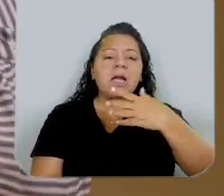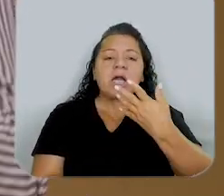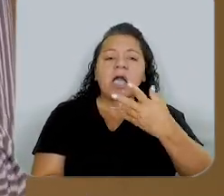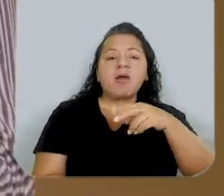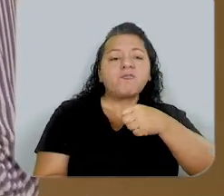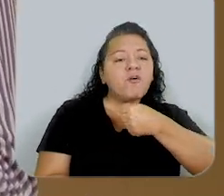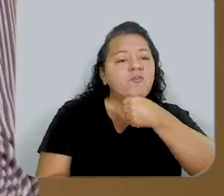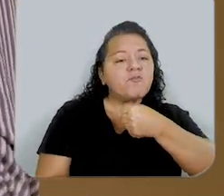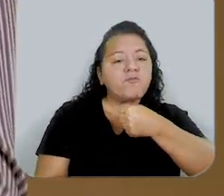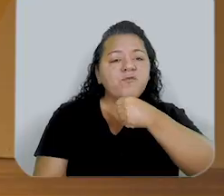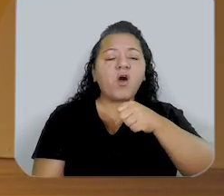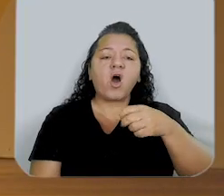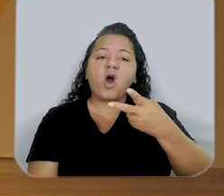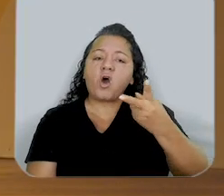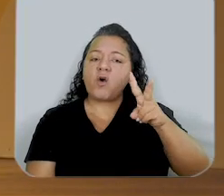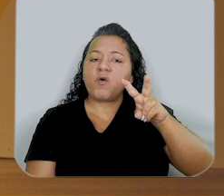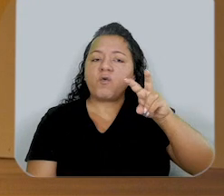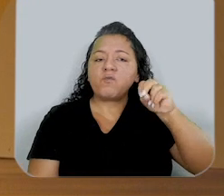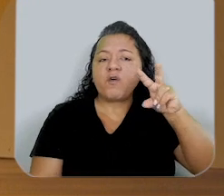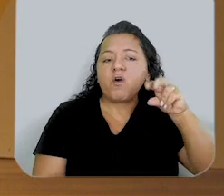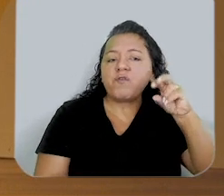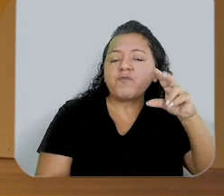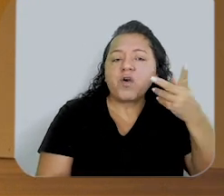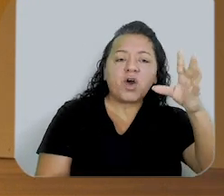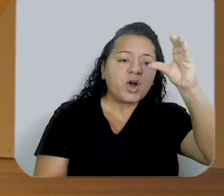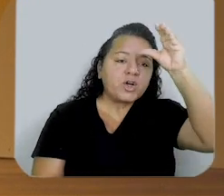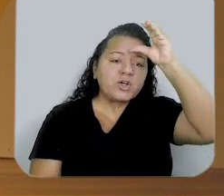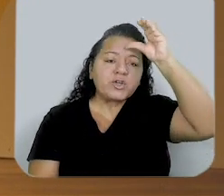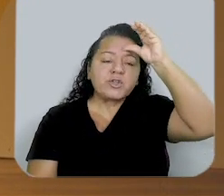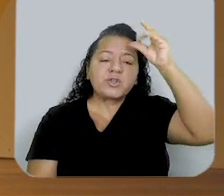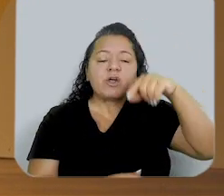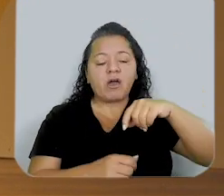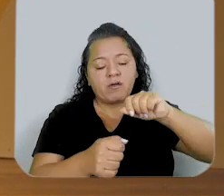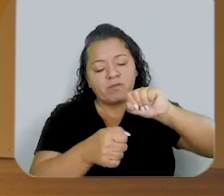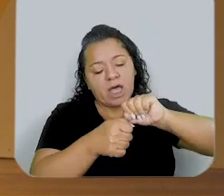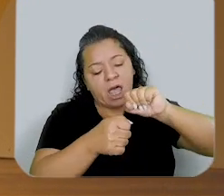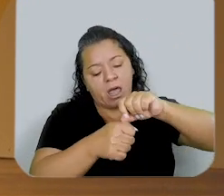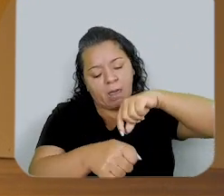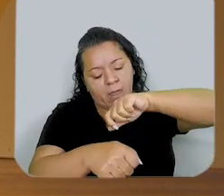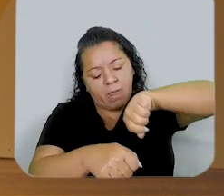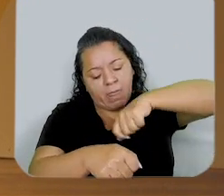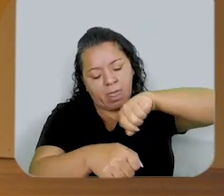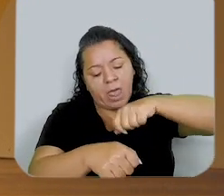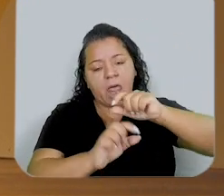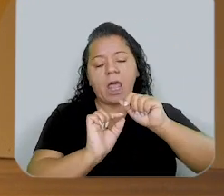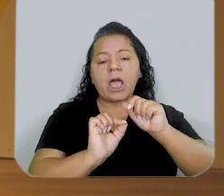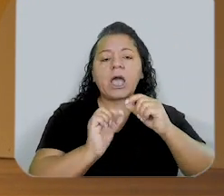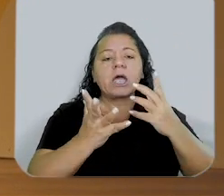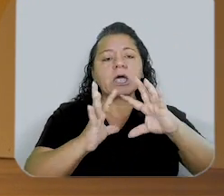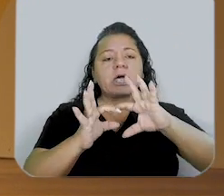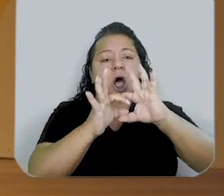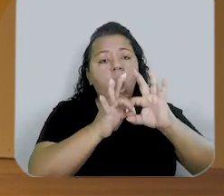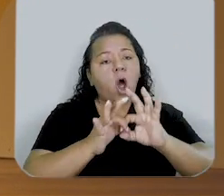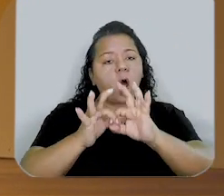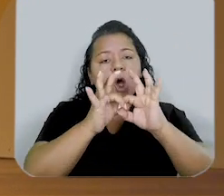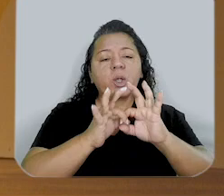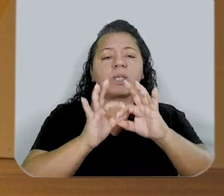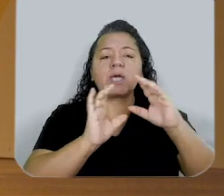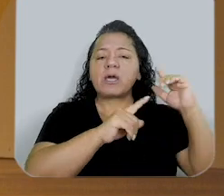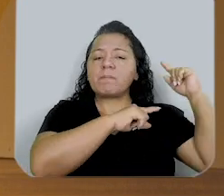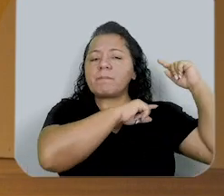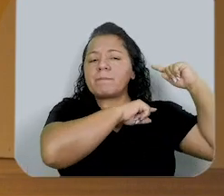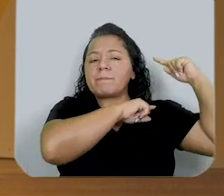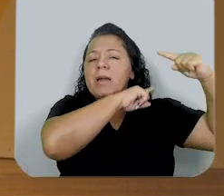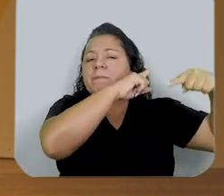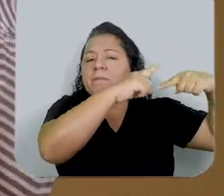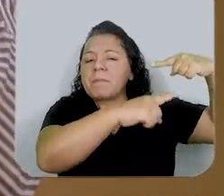preparando, elaborando esses pratos e conduzindo todo um contexto, né, de história de um povo. No caso,